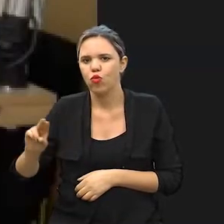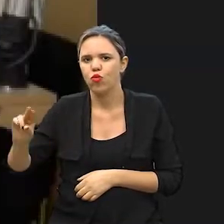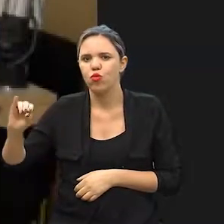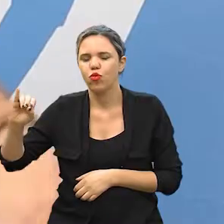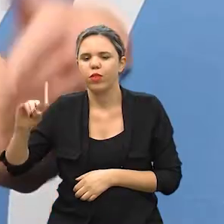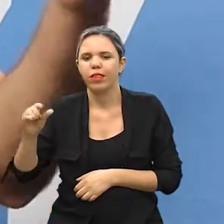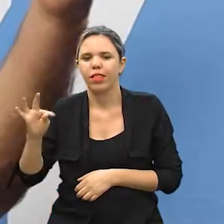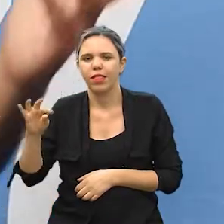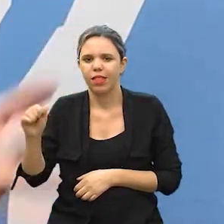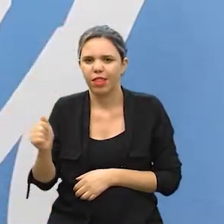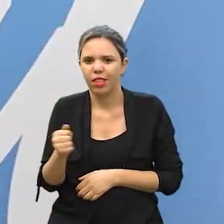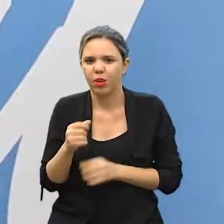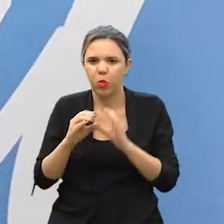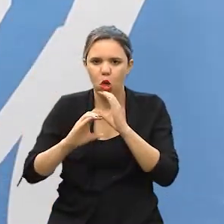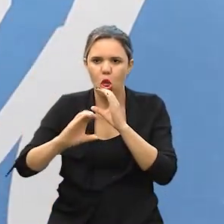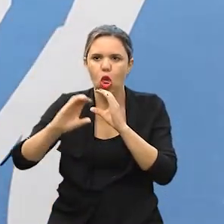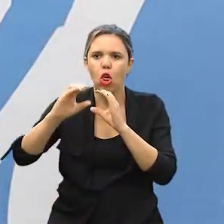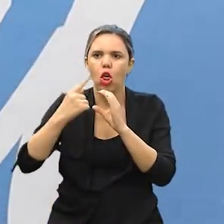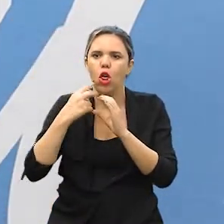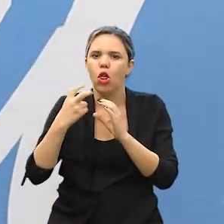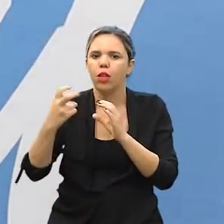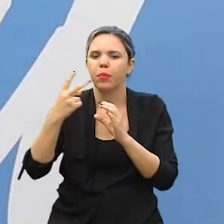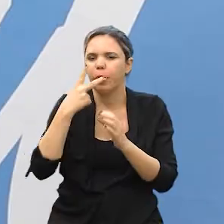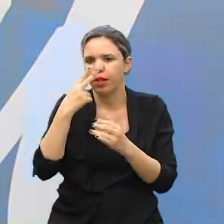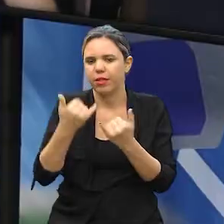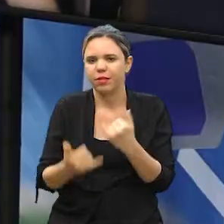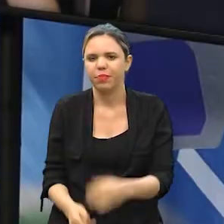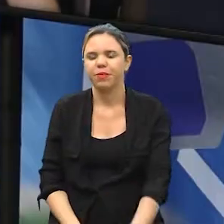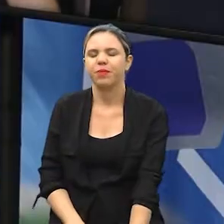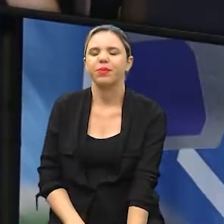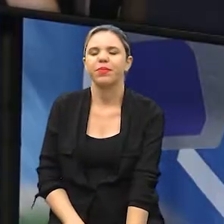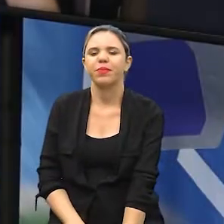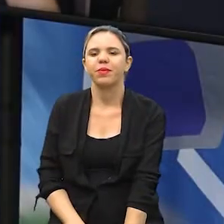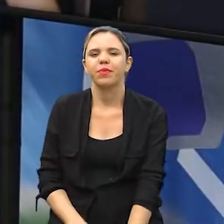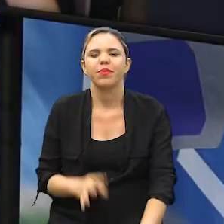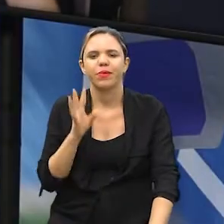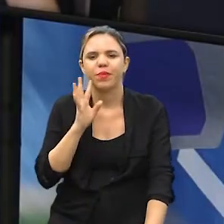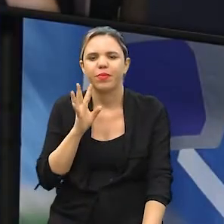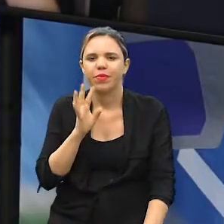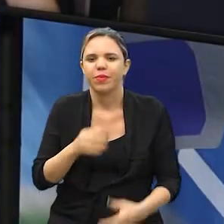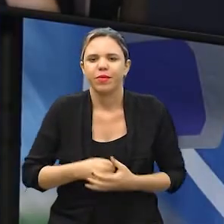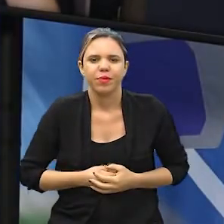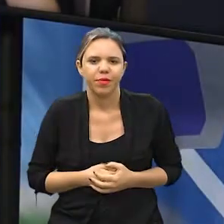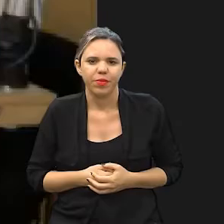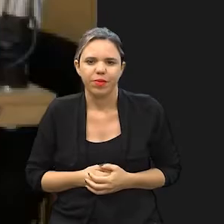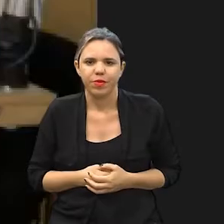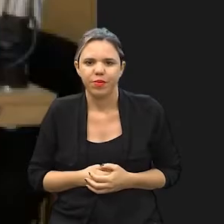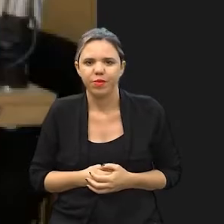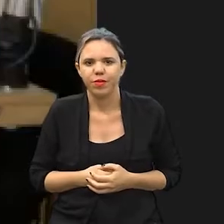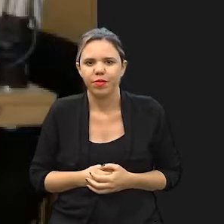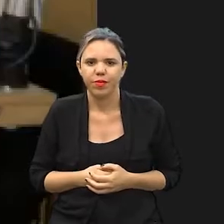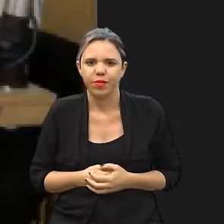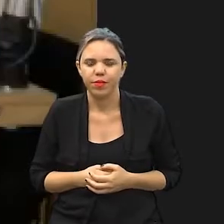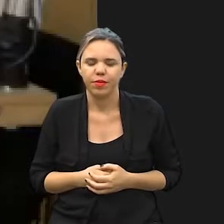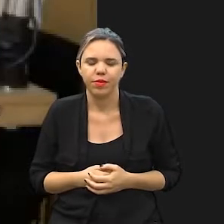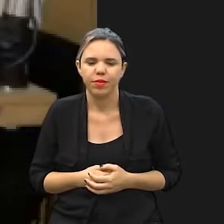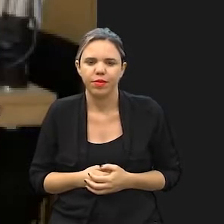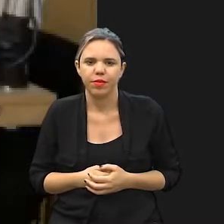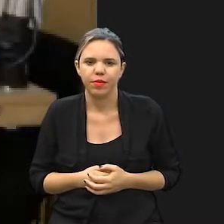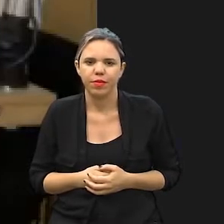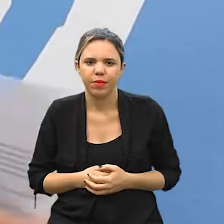é. Parece que tá tocando berrante, sei lá do que tá fazendo com isso. É muito legal. É legal demais. E ô